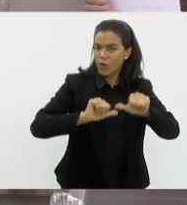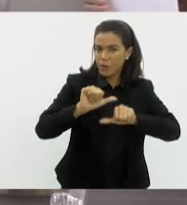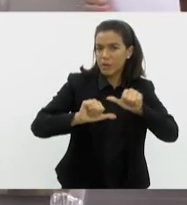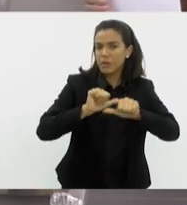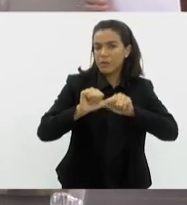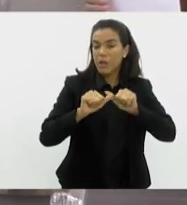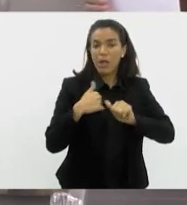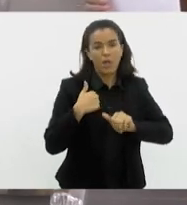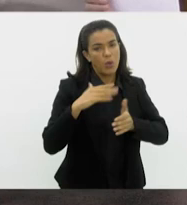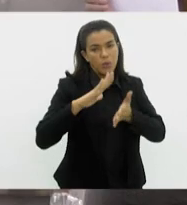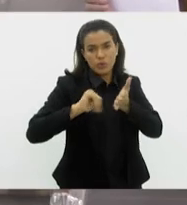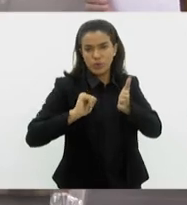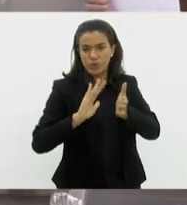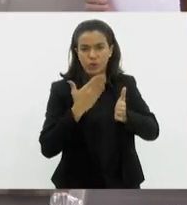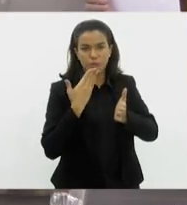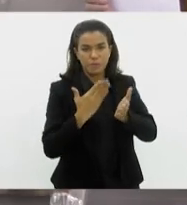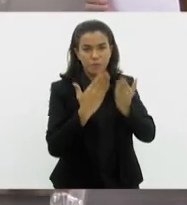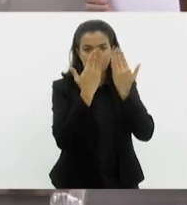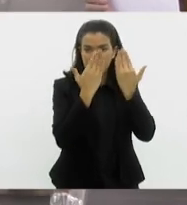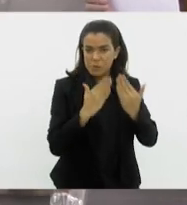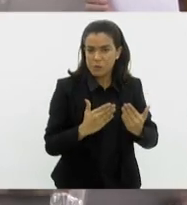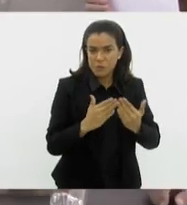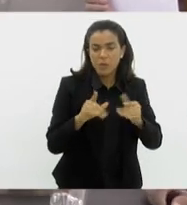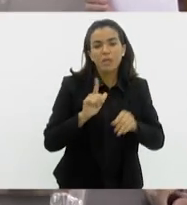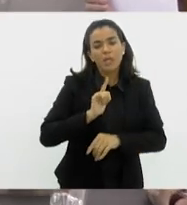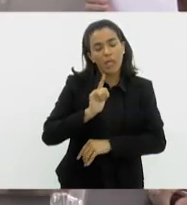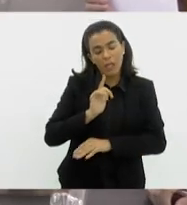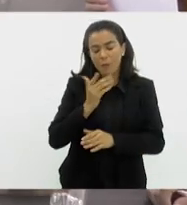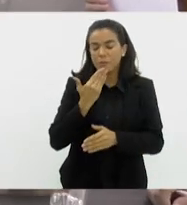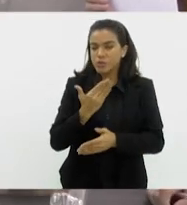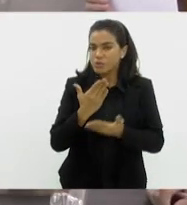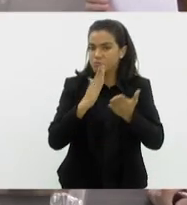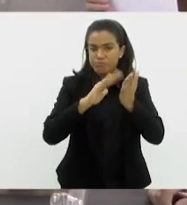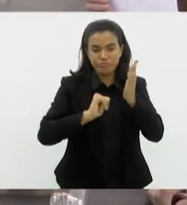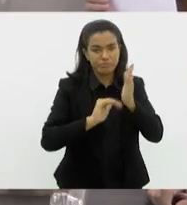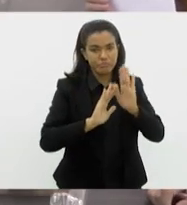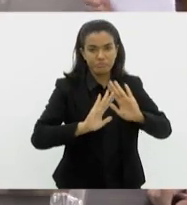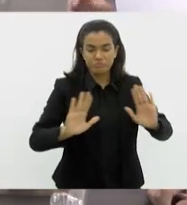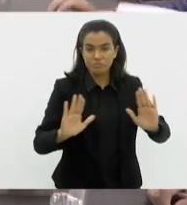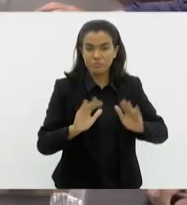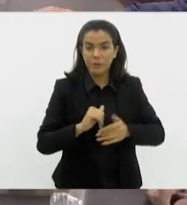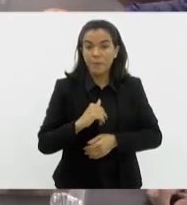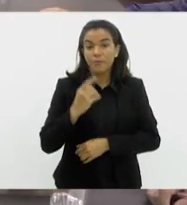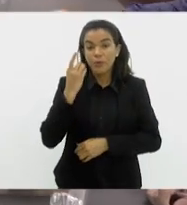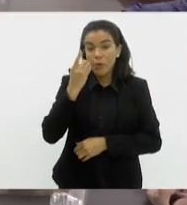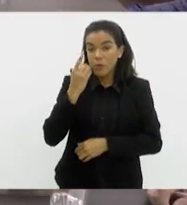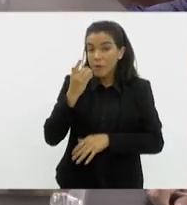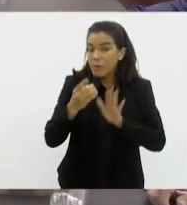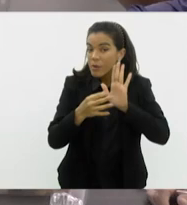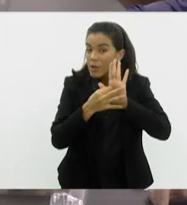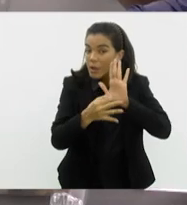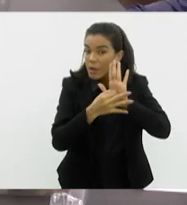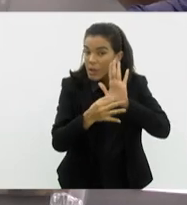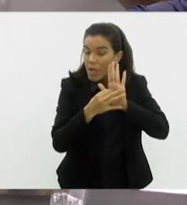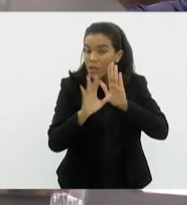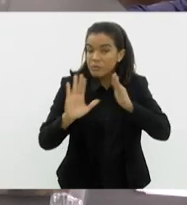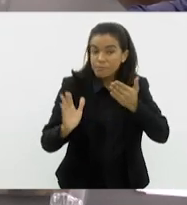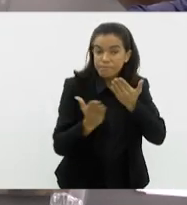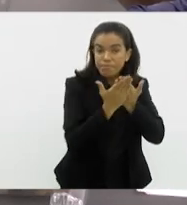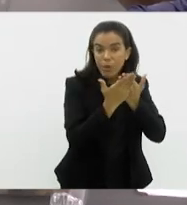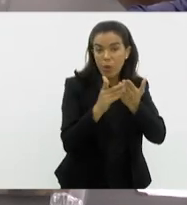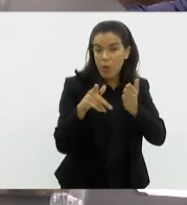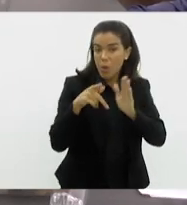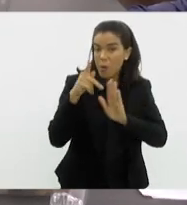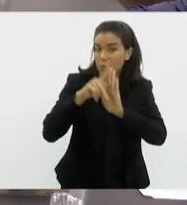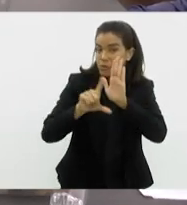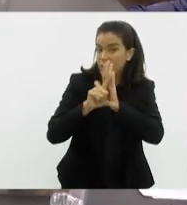Tá, então, retiro a vista. Há um projeto similar de autoria do deputado Mink. Então, deputado Mink, o parecer é pela anexação ao projeto de Vossa